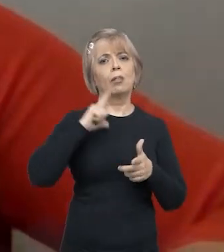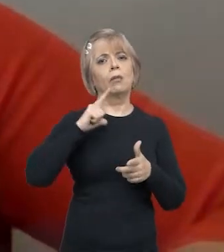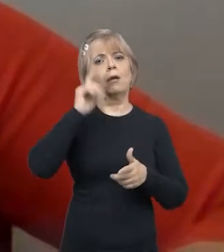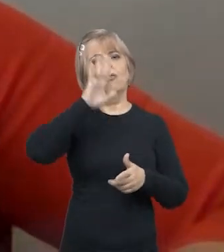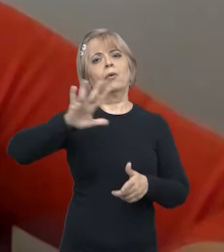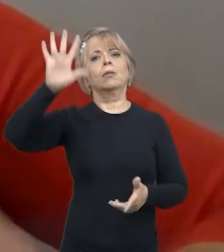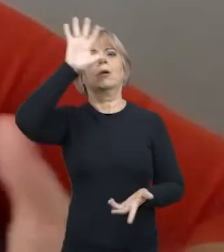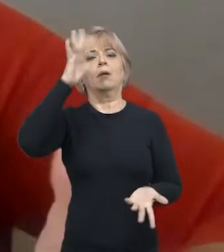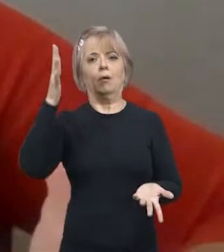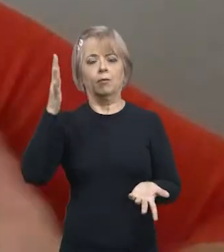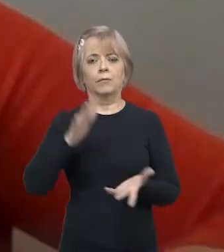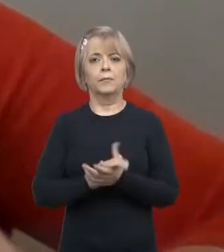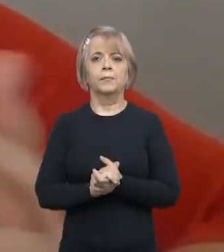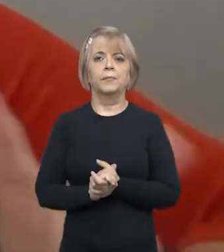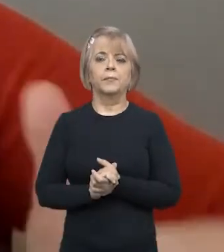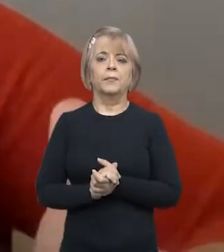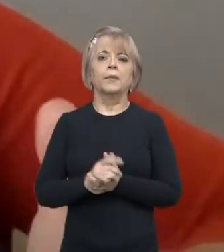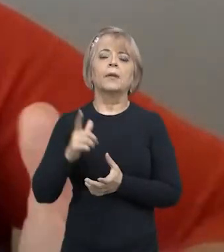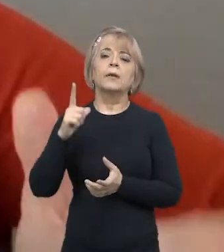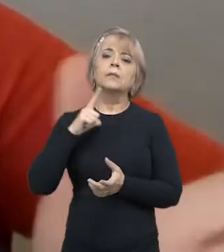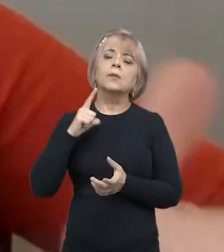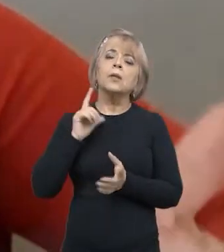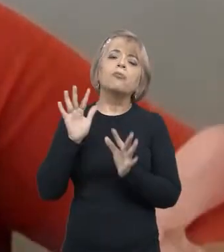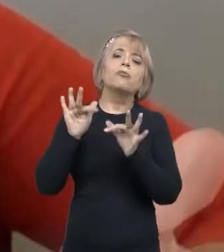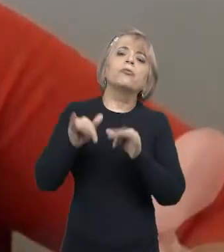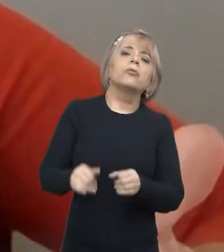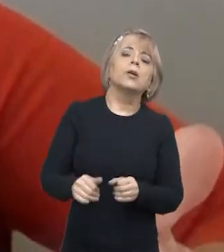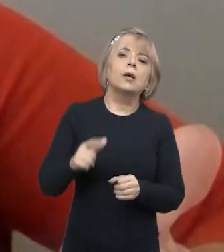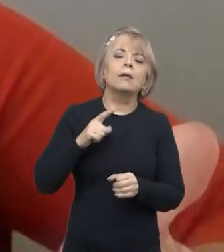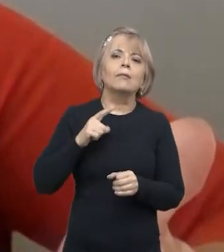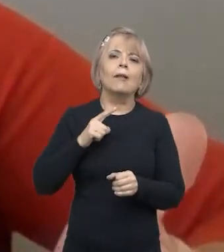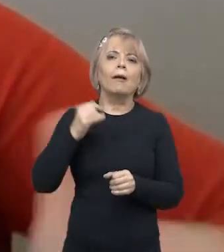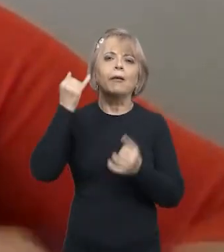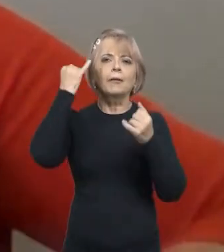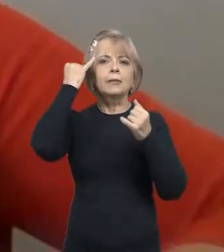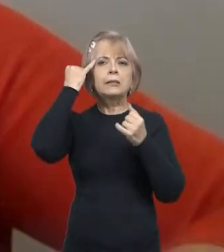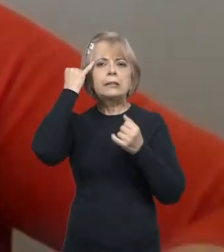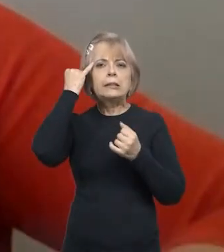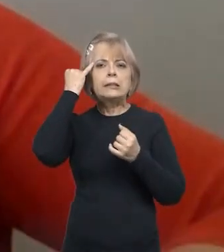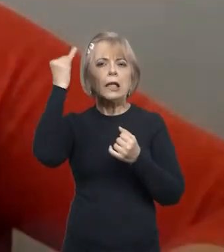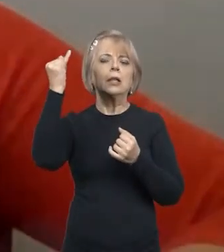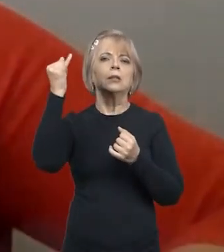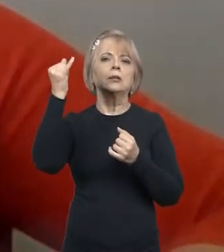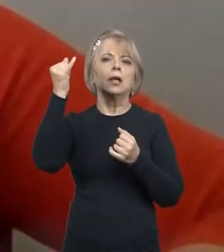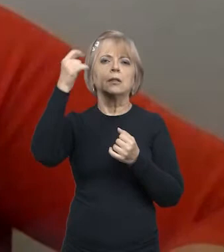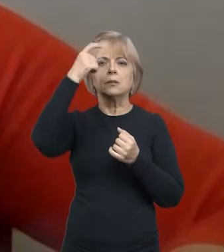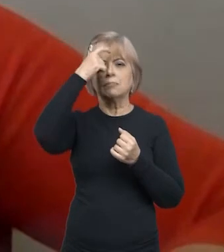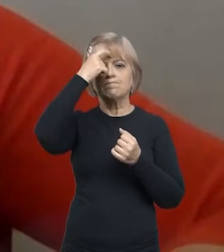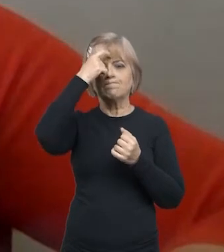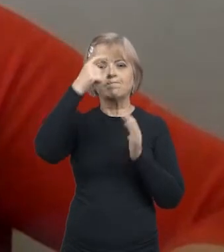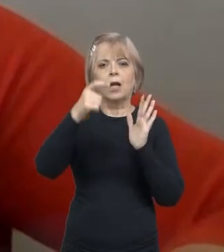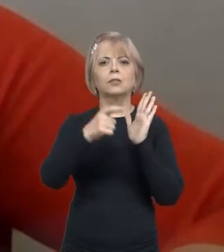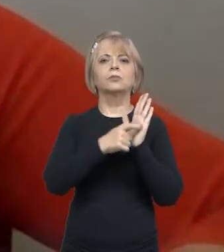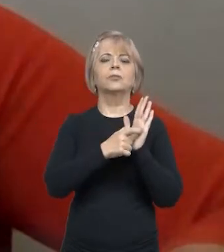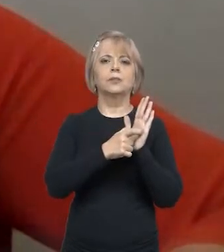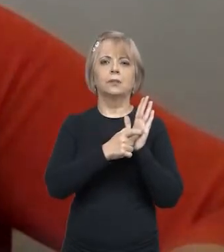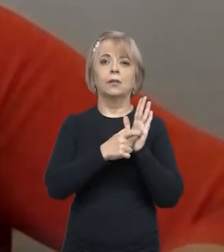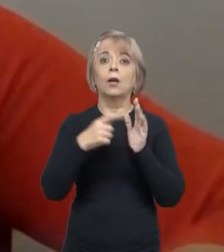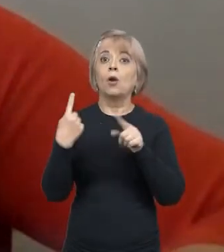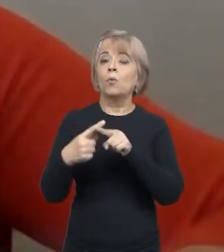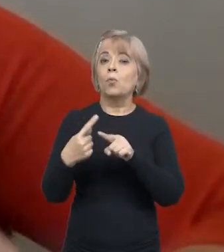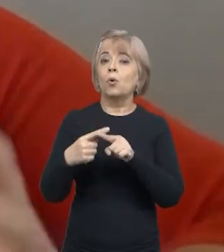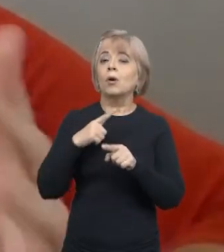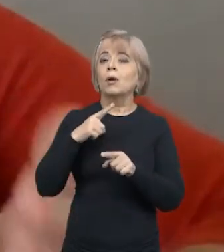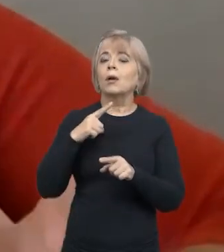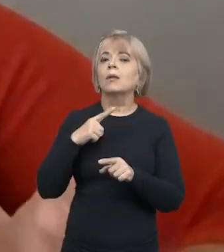Janeiro. E, por fim, nós estamos trabalhando também agora com inteligência artificial nas ações dos juizados especiais cíveis do Tribunal